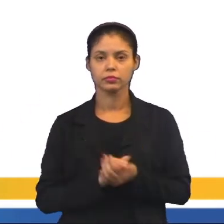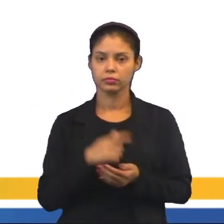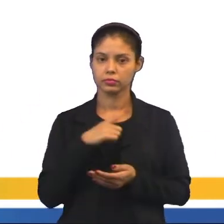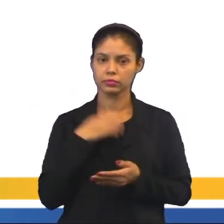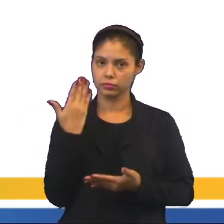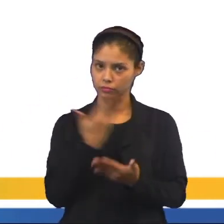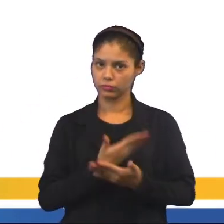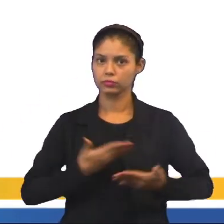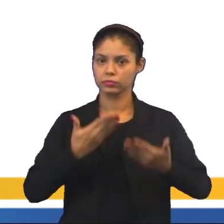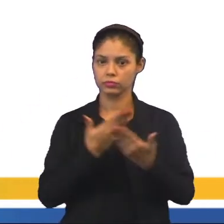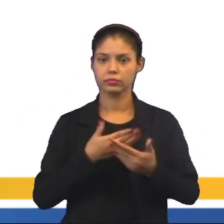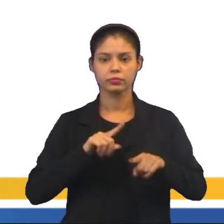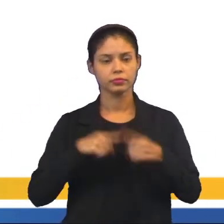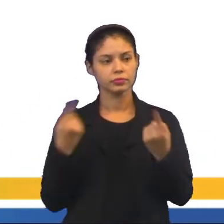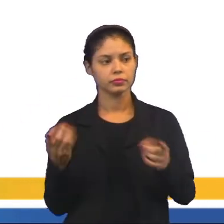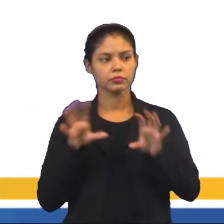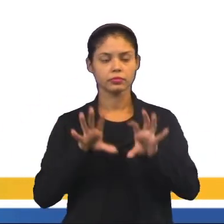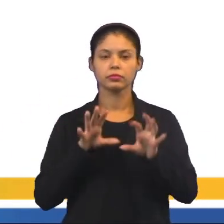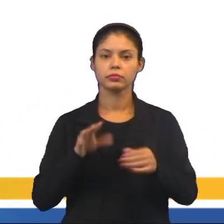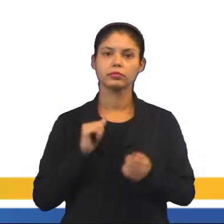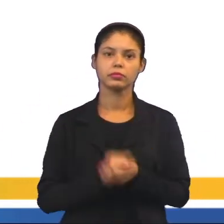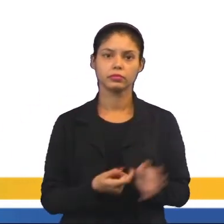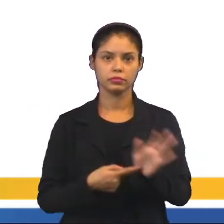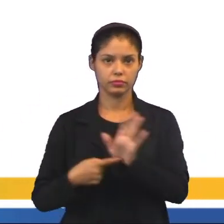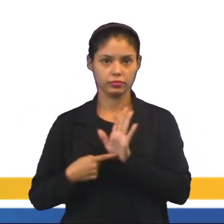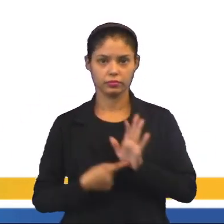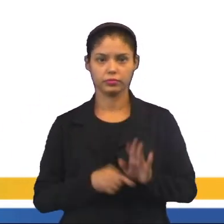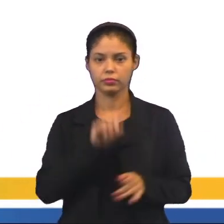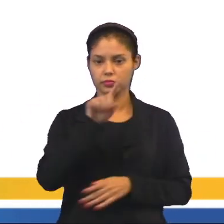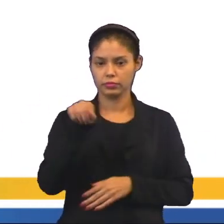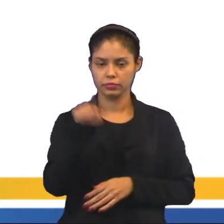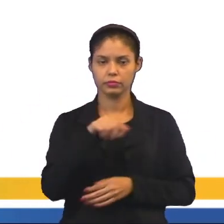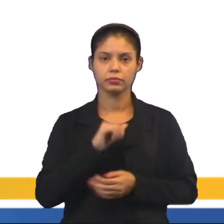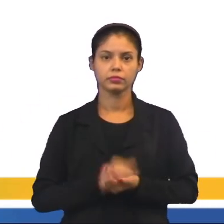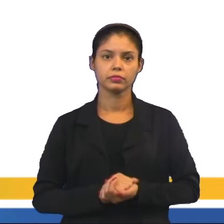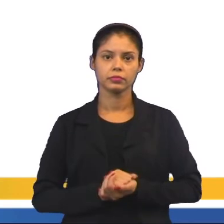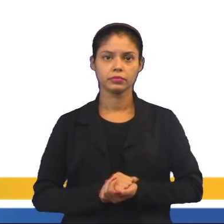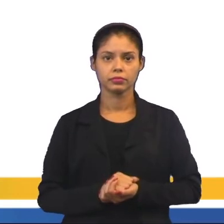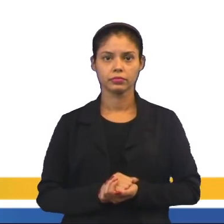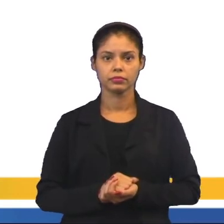que ter muito cuidado aí, mas aí a pré-representação deles é nula.